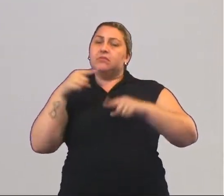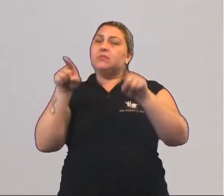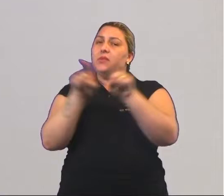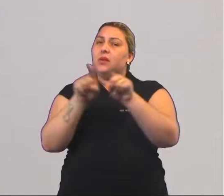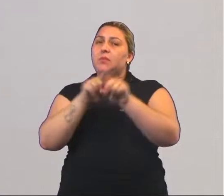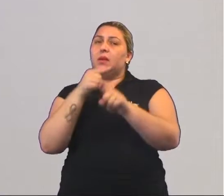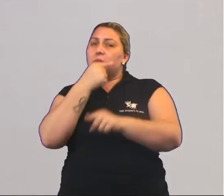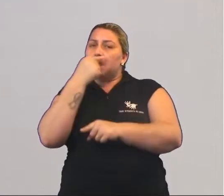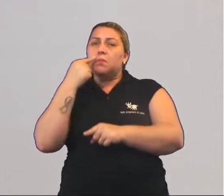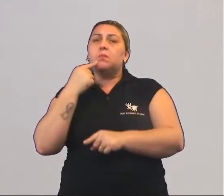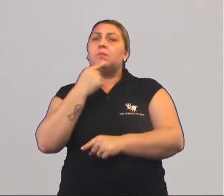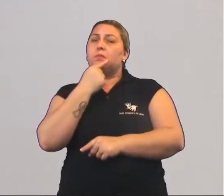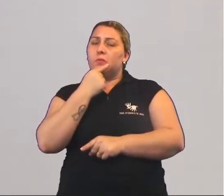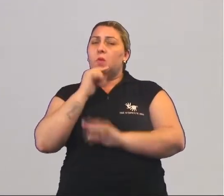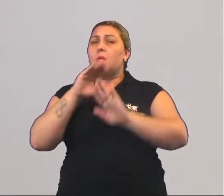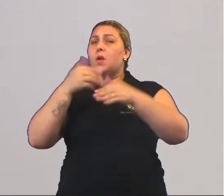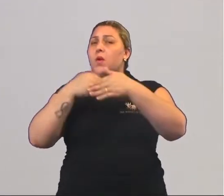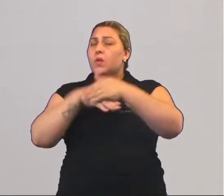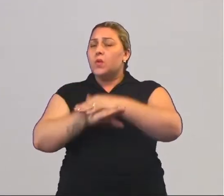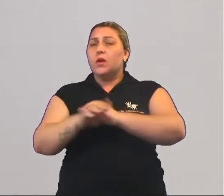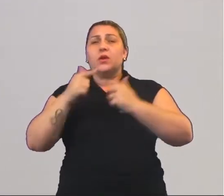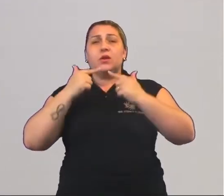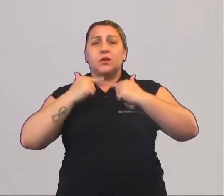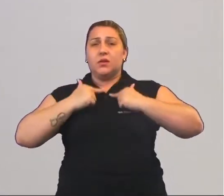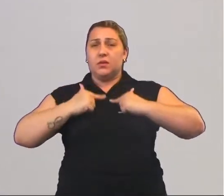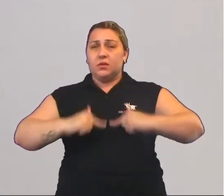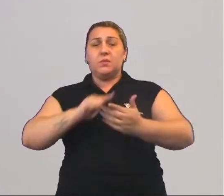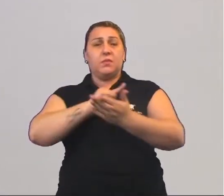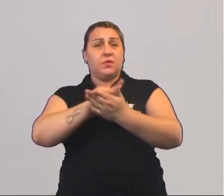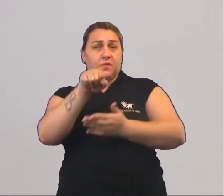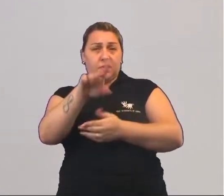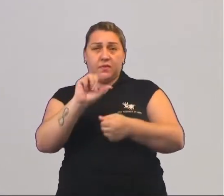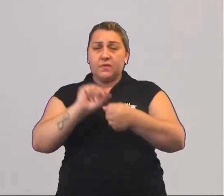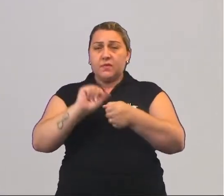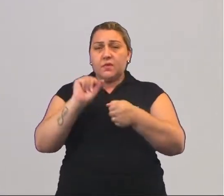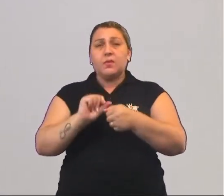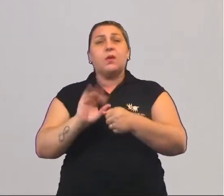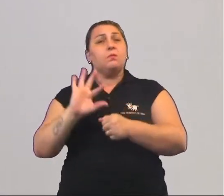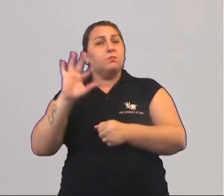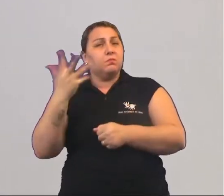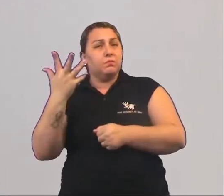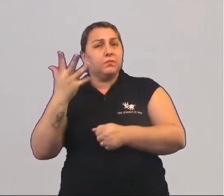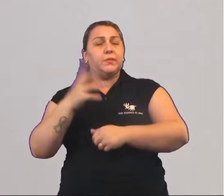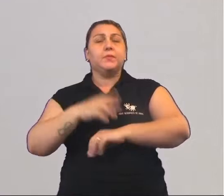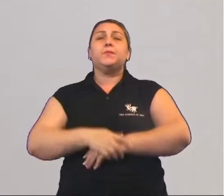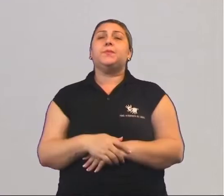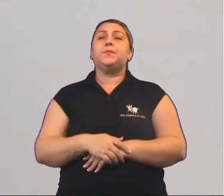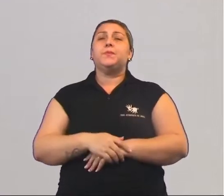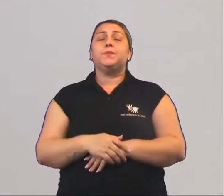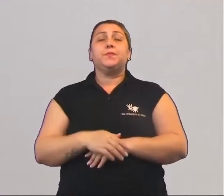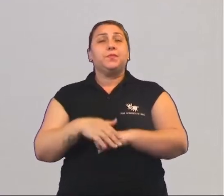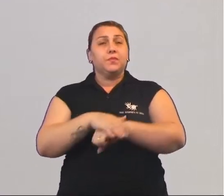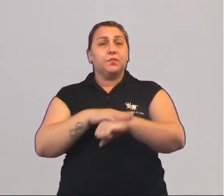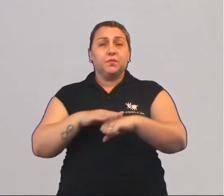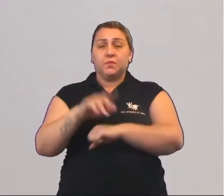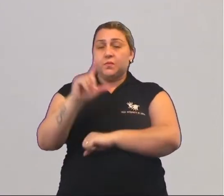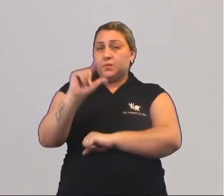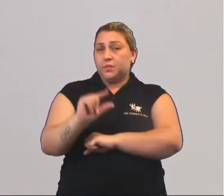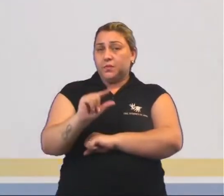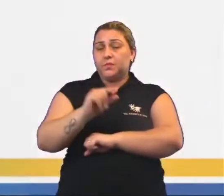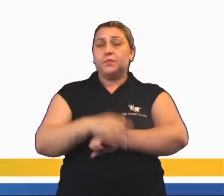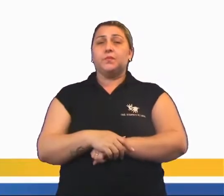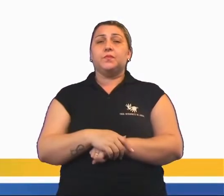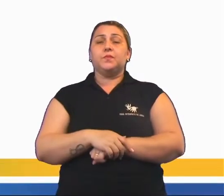bucal? Será quais os hábitos de higiene que você tem realizado para que isso ocorra? Vamos conversar um pouquinho sobre